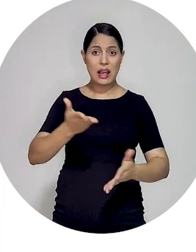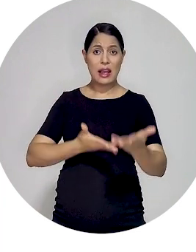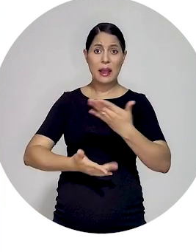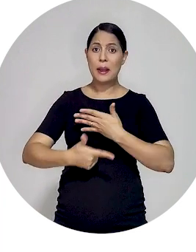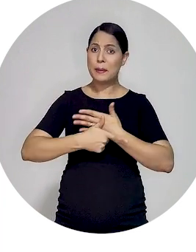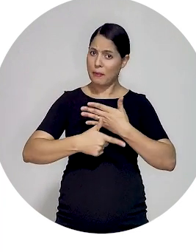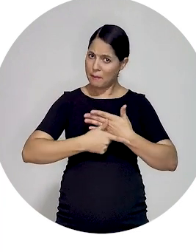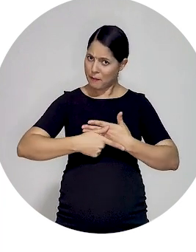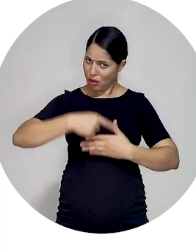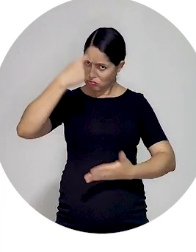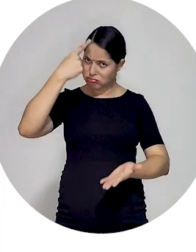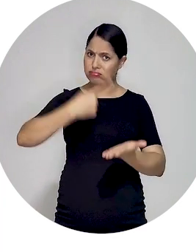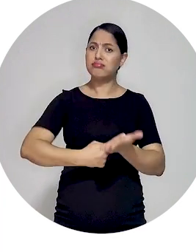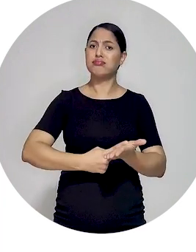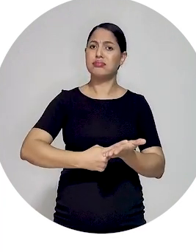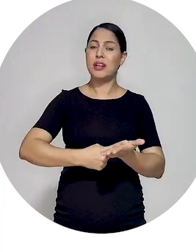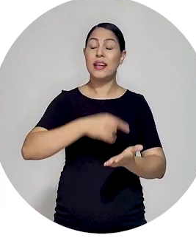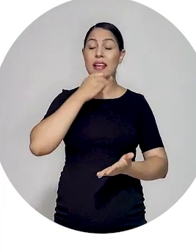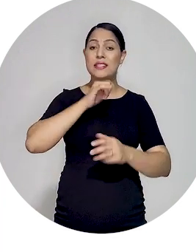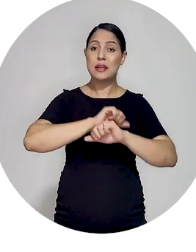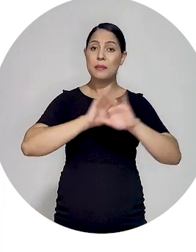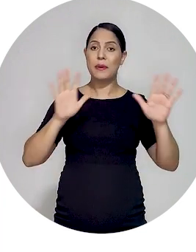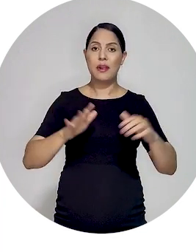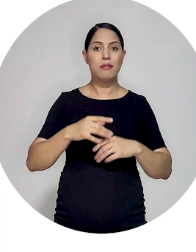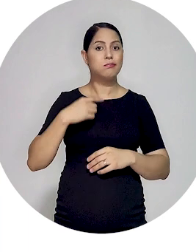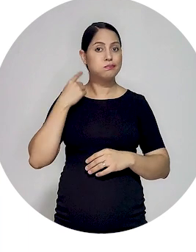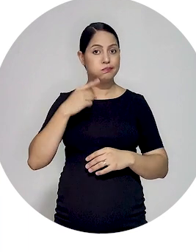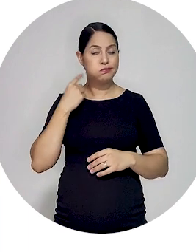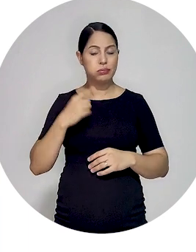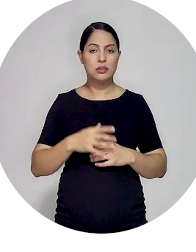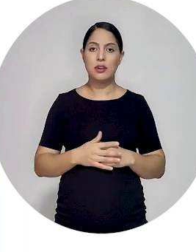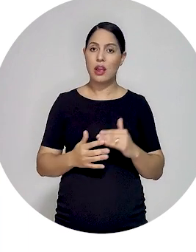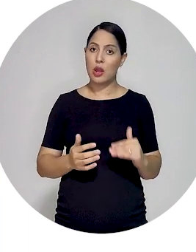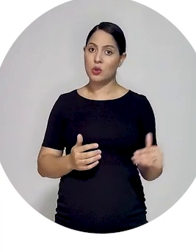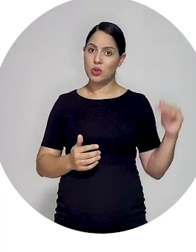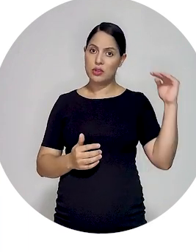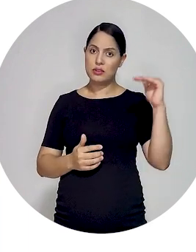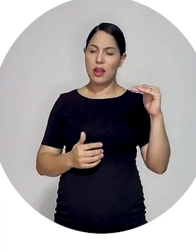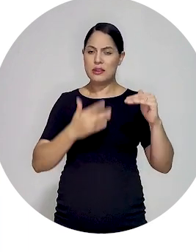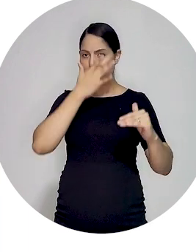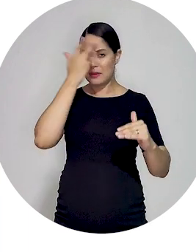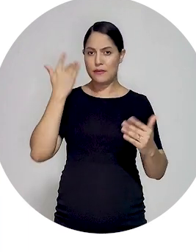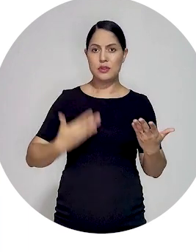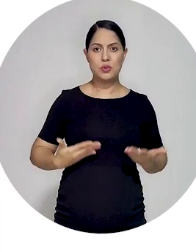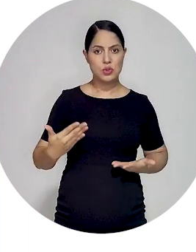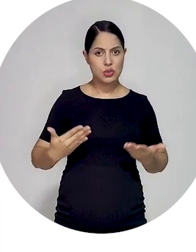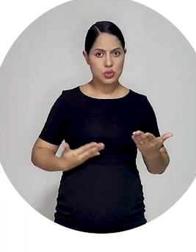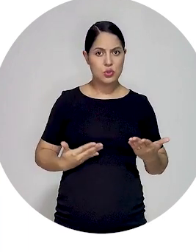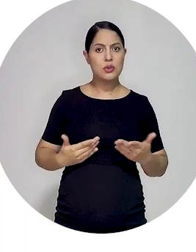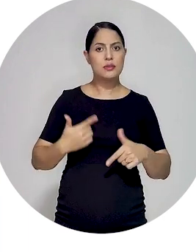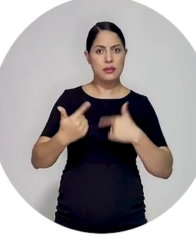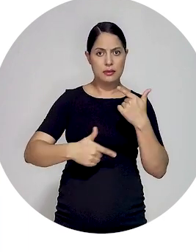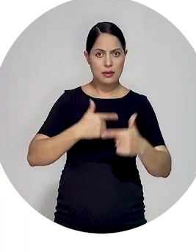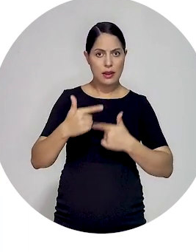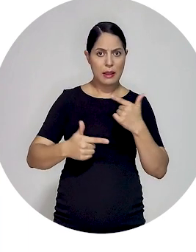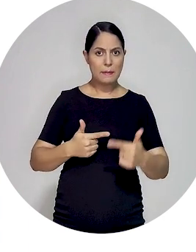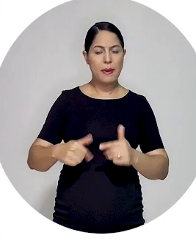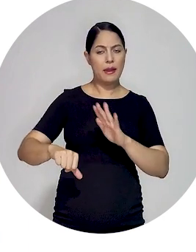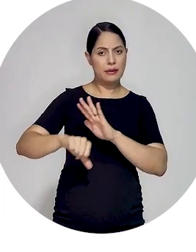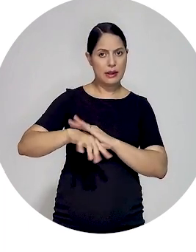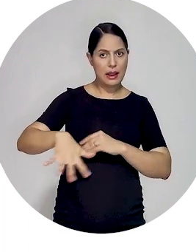ganha mais legitimidade quando cada um dos atores cumpre seu papel, incluindo advogados, autoridades, agentes